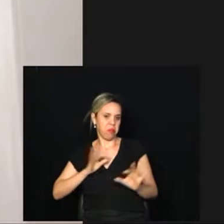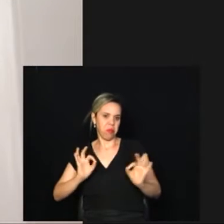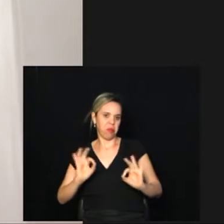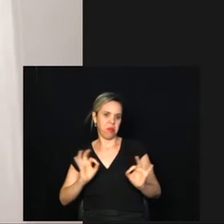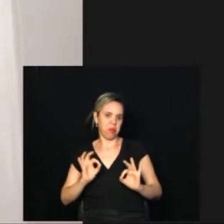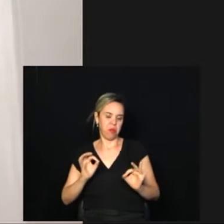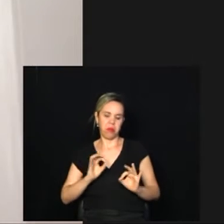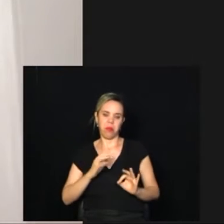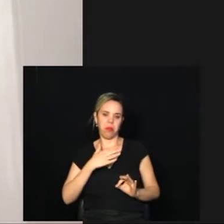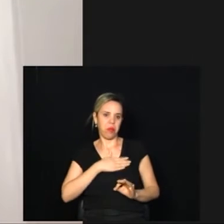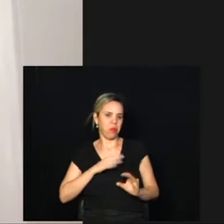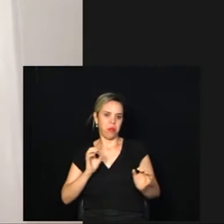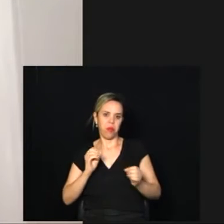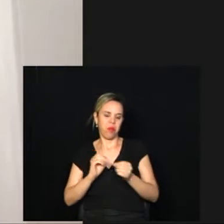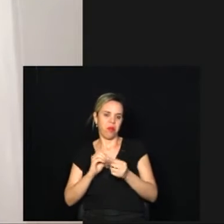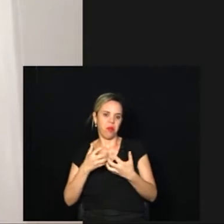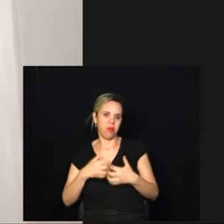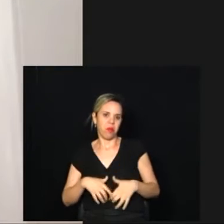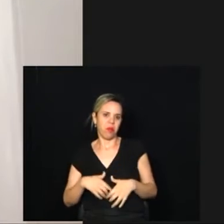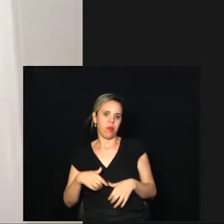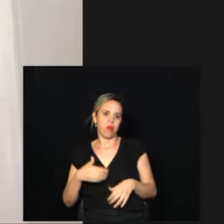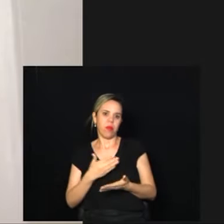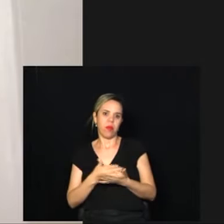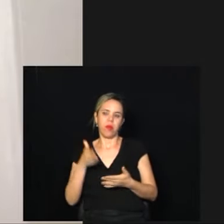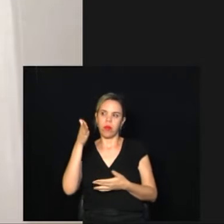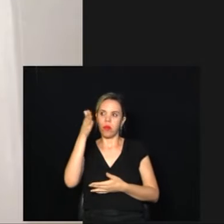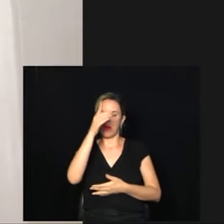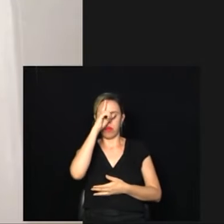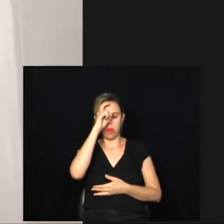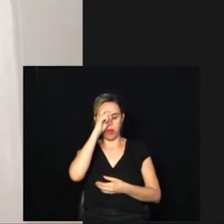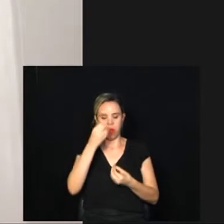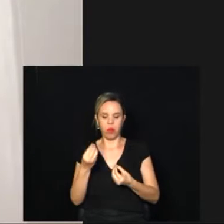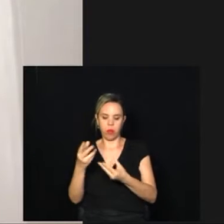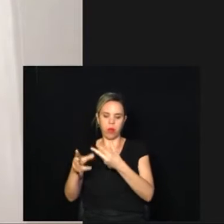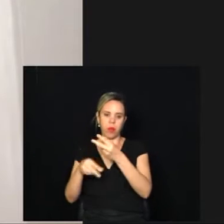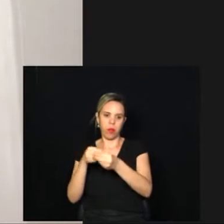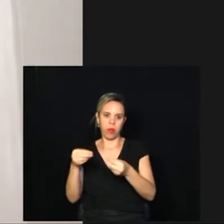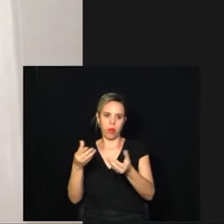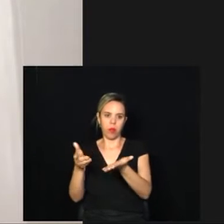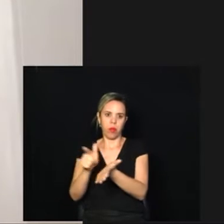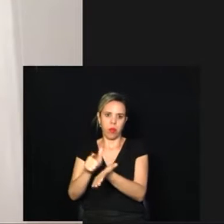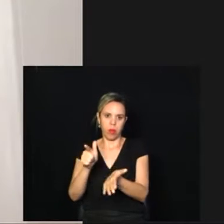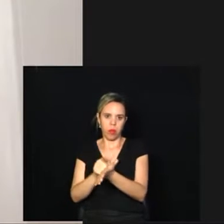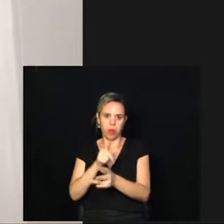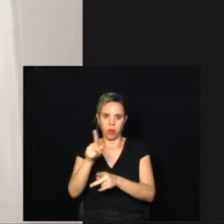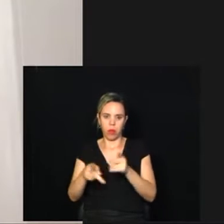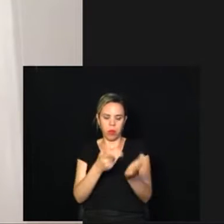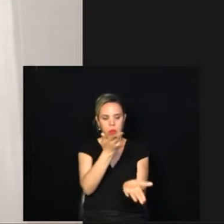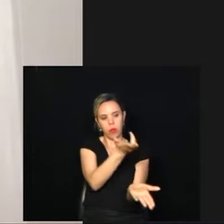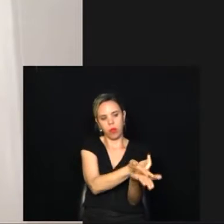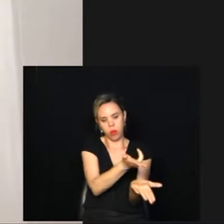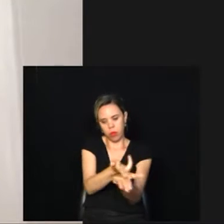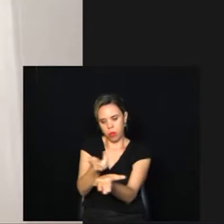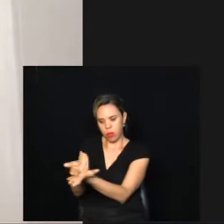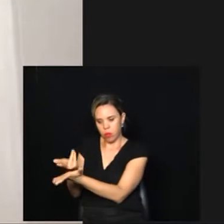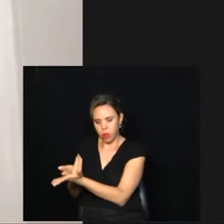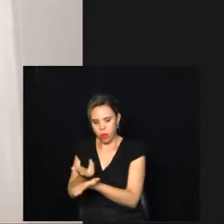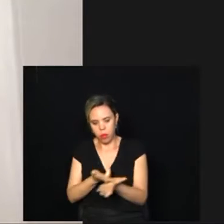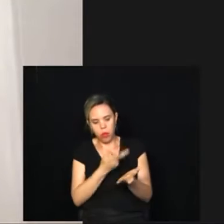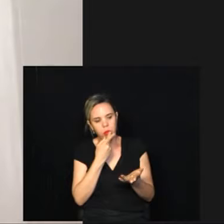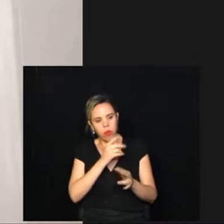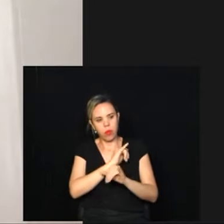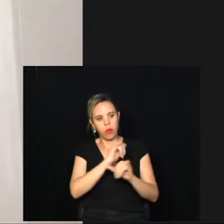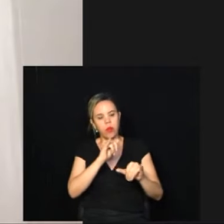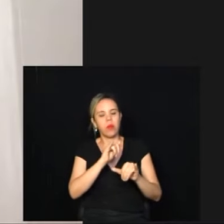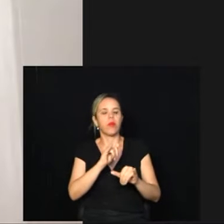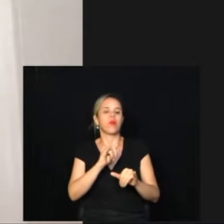esquentava o coração. Quando eu comecei a ir nos hospitais entregar um tsuru nos pacientes, para falar de esperança,